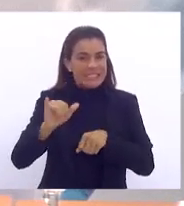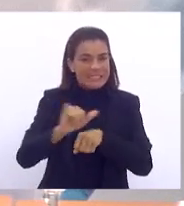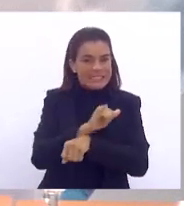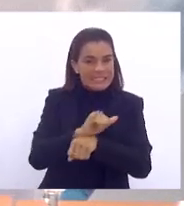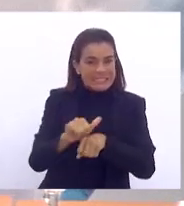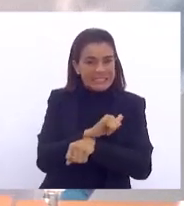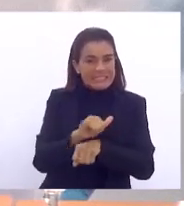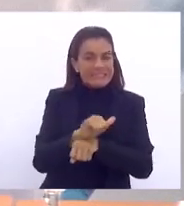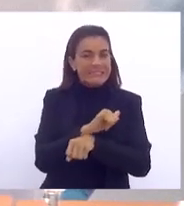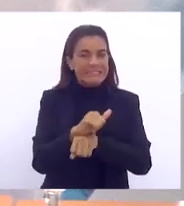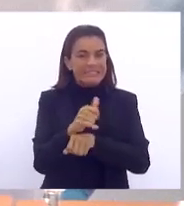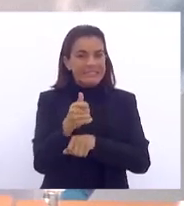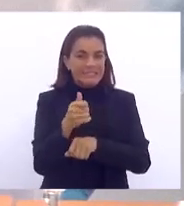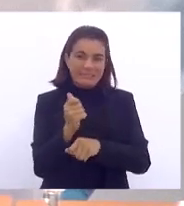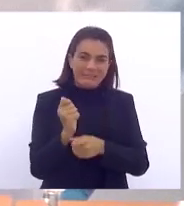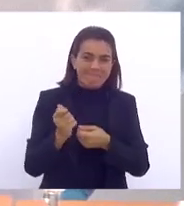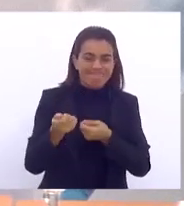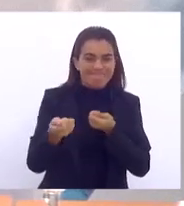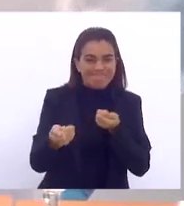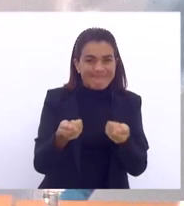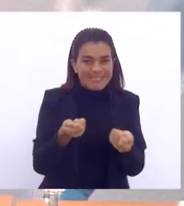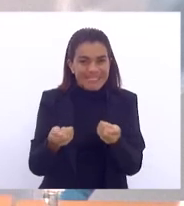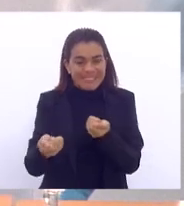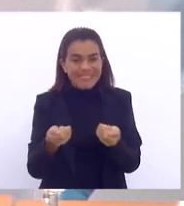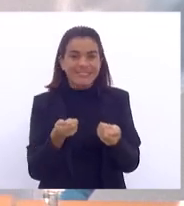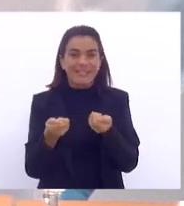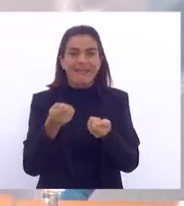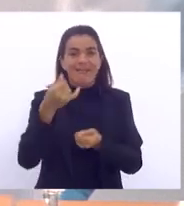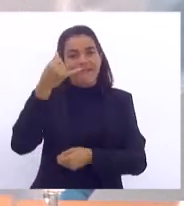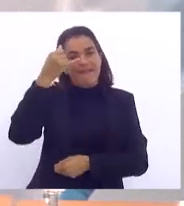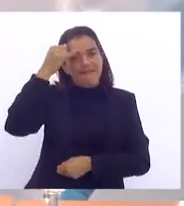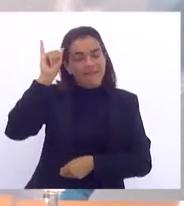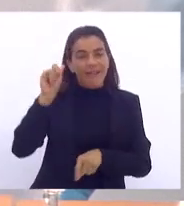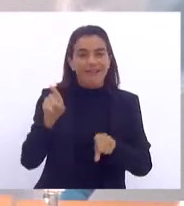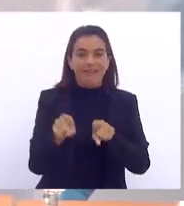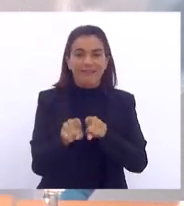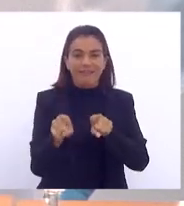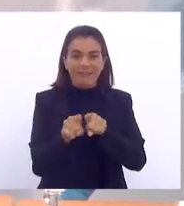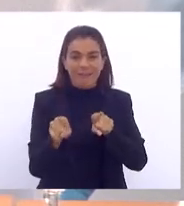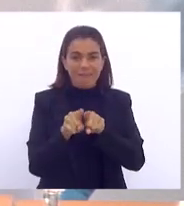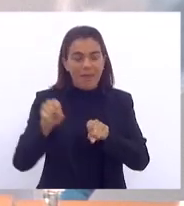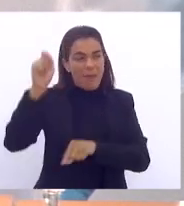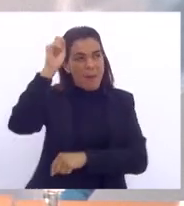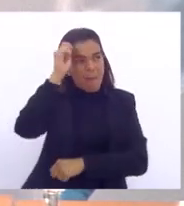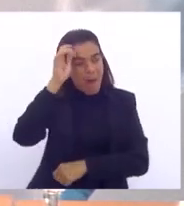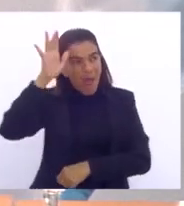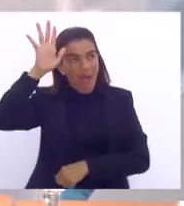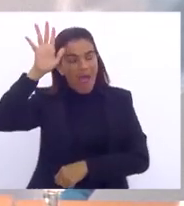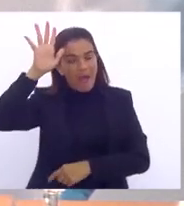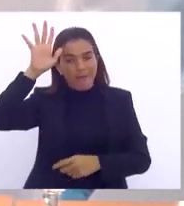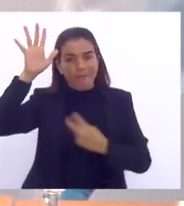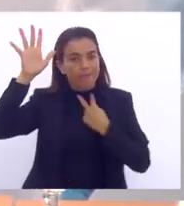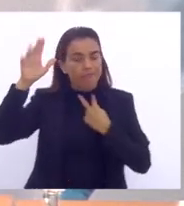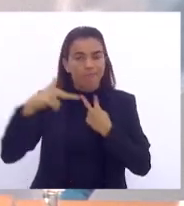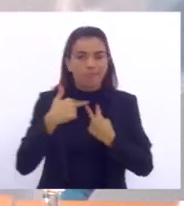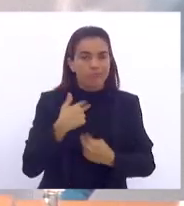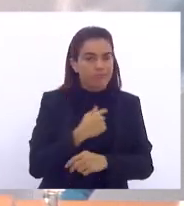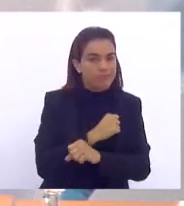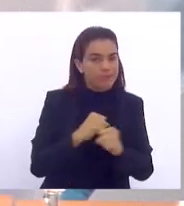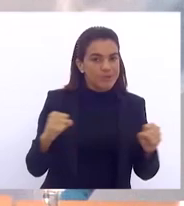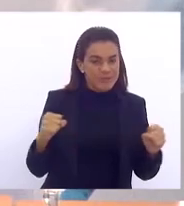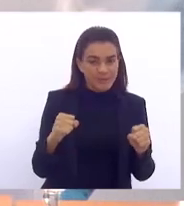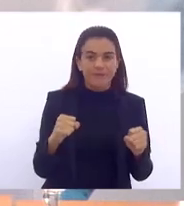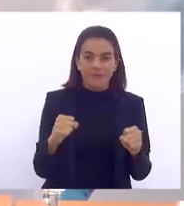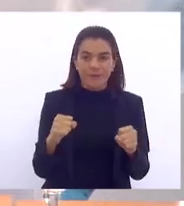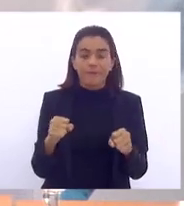equalizar as contas evitar eh sonhar com aquilo que não tá diante dos pés da gente porque Mita das